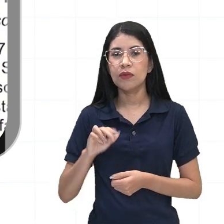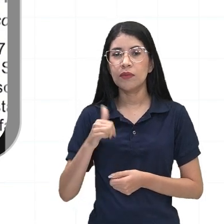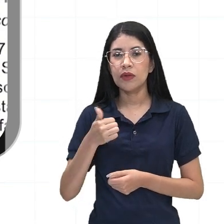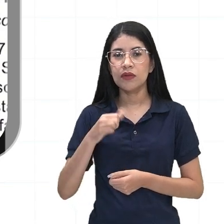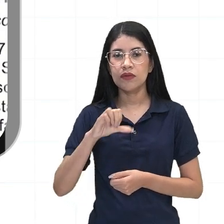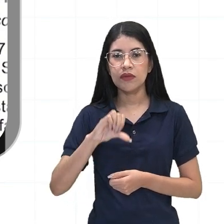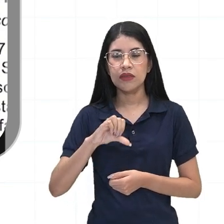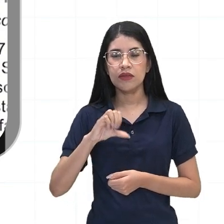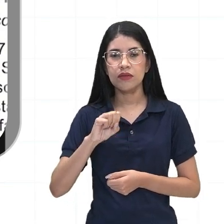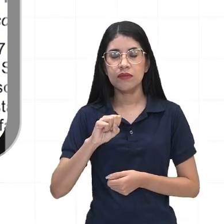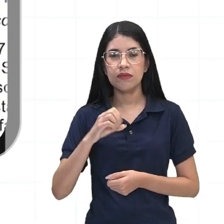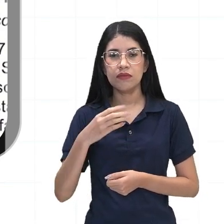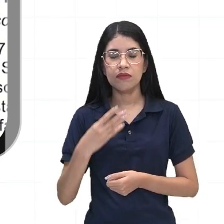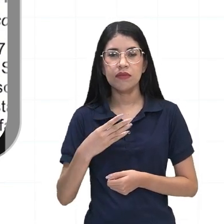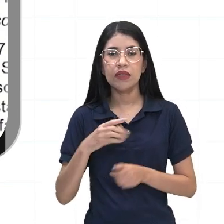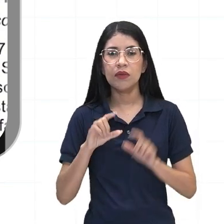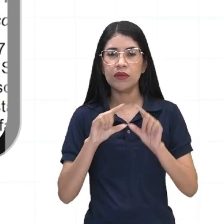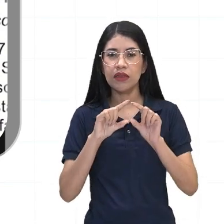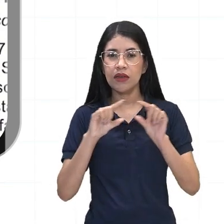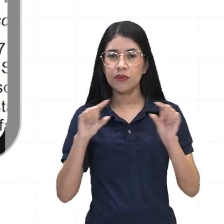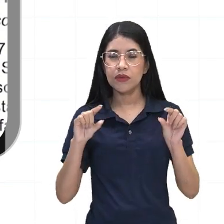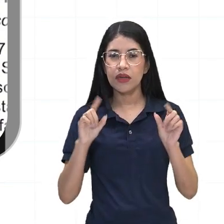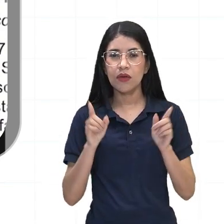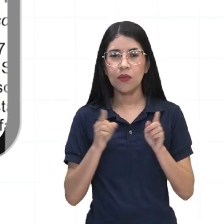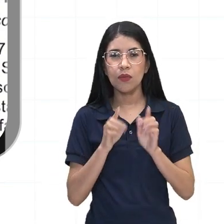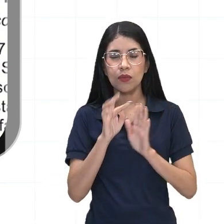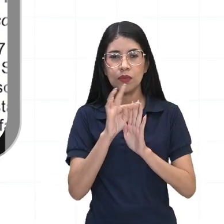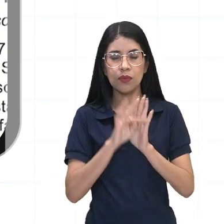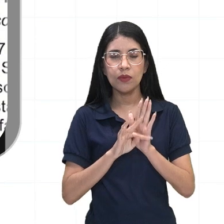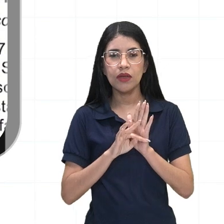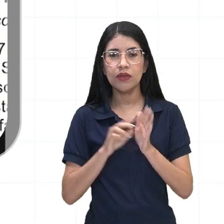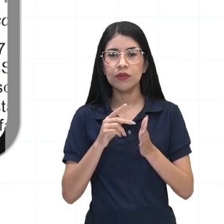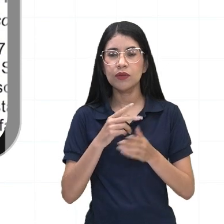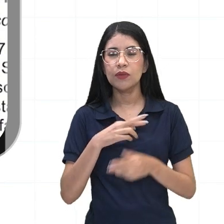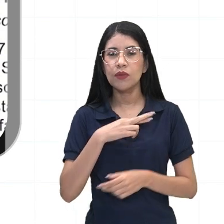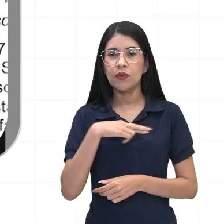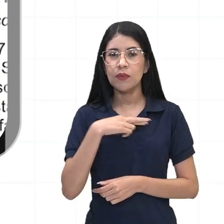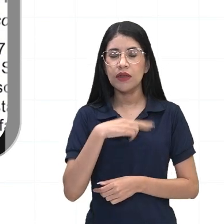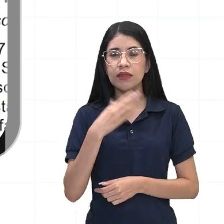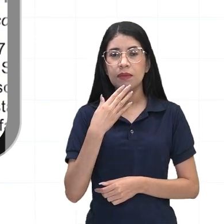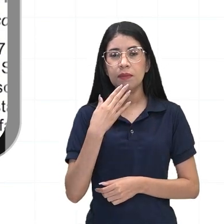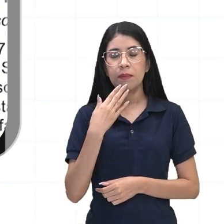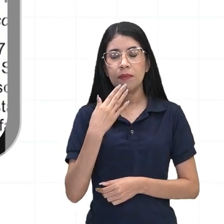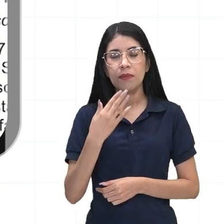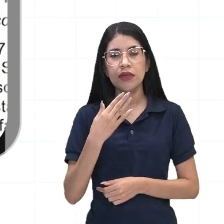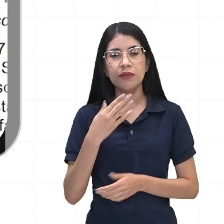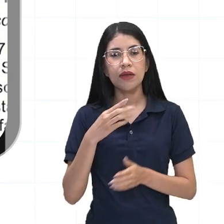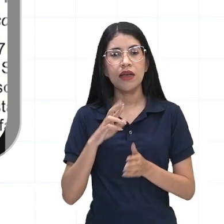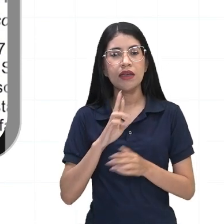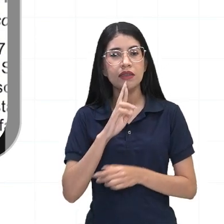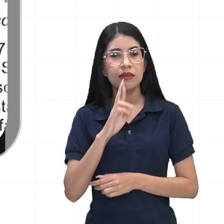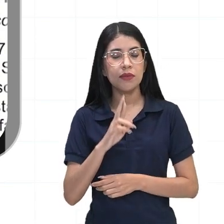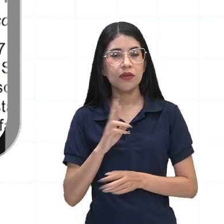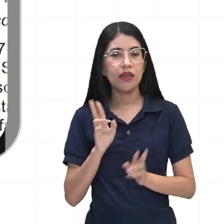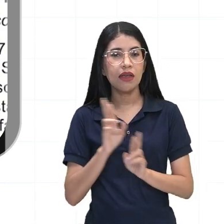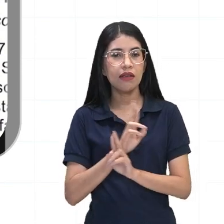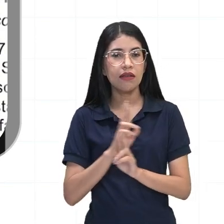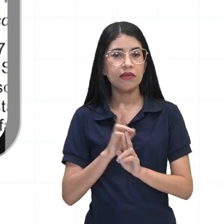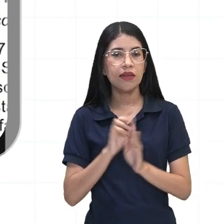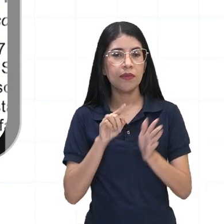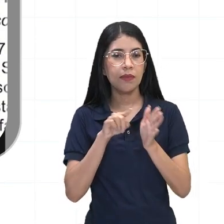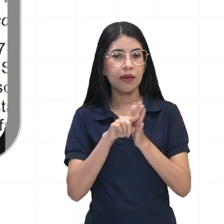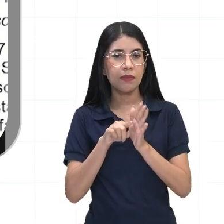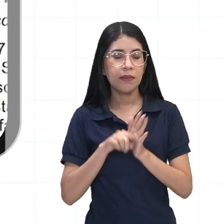1984. Então, ele dá um trechinho desse romance e ele pede para que você, né, responda a questão relacionada a